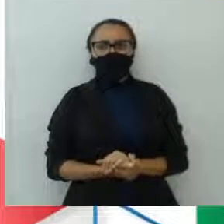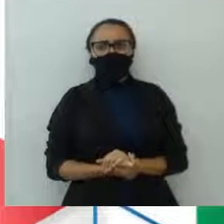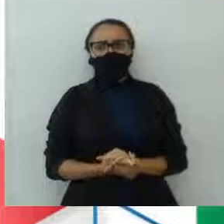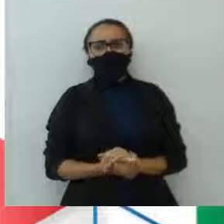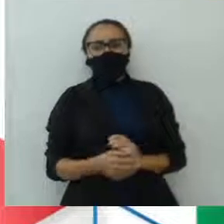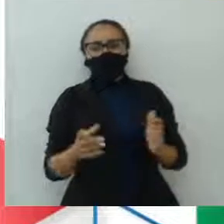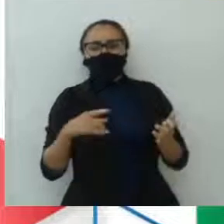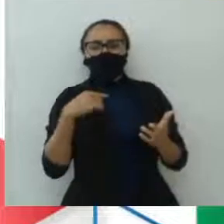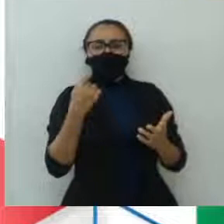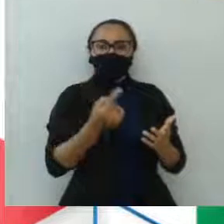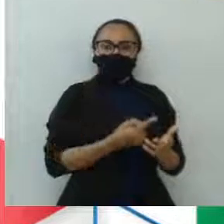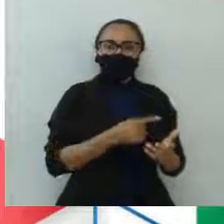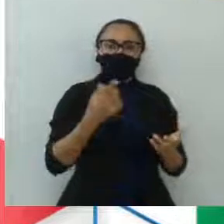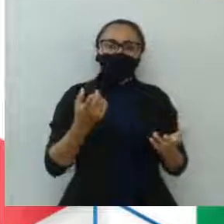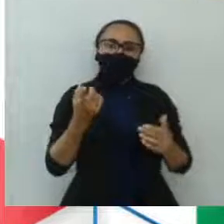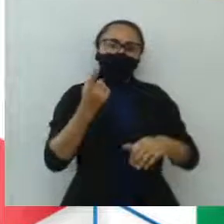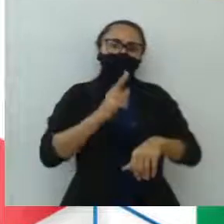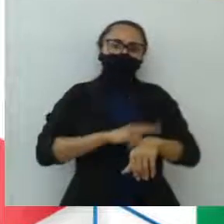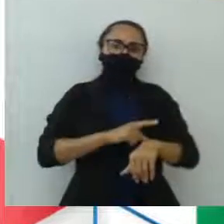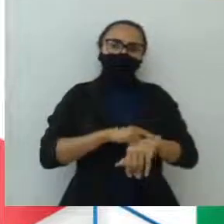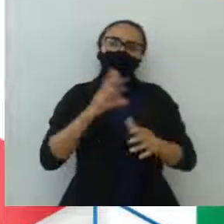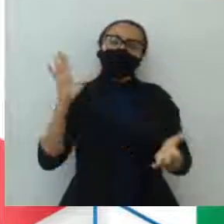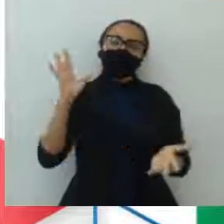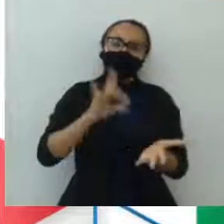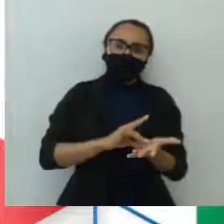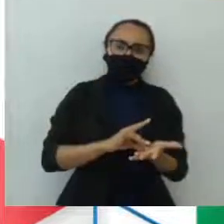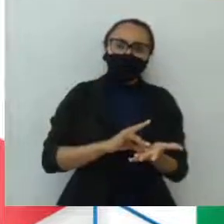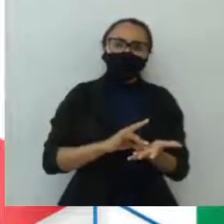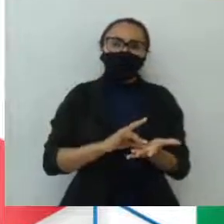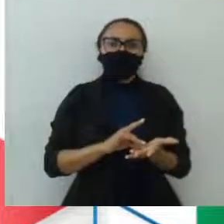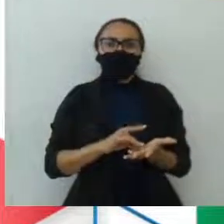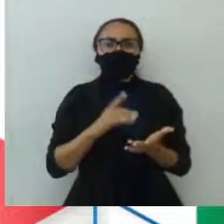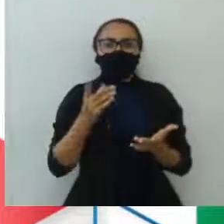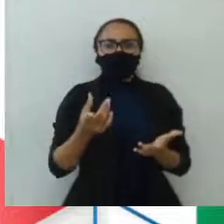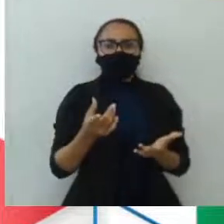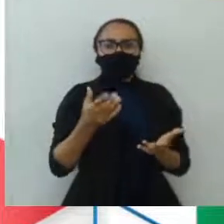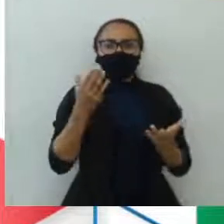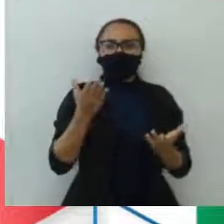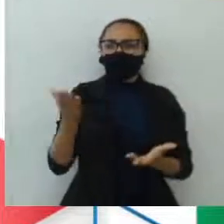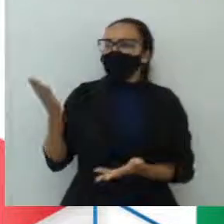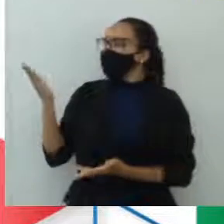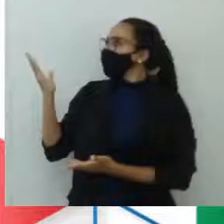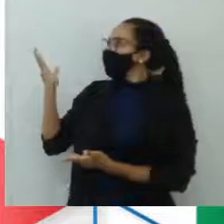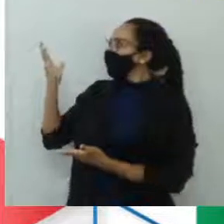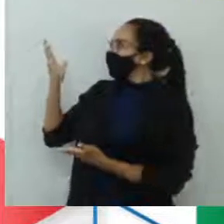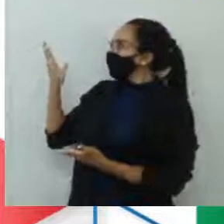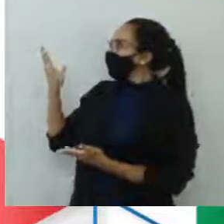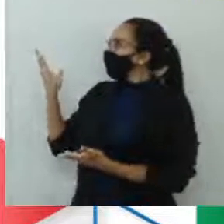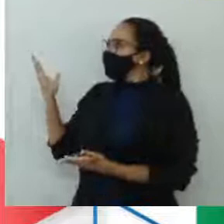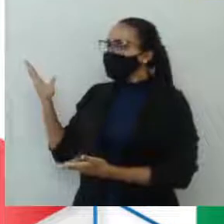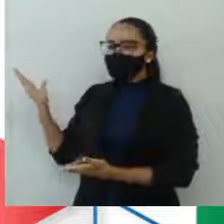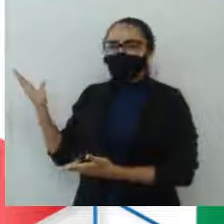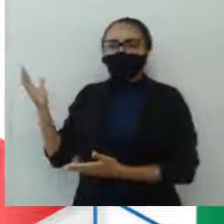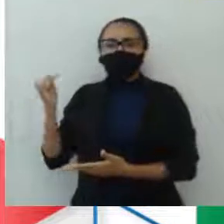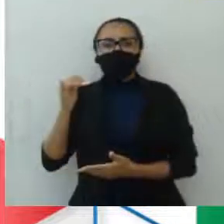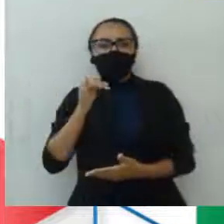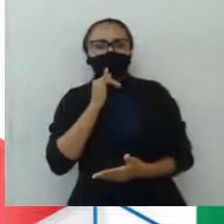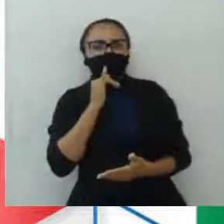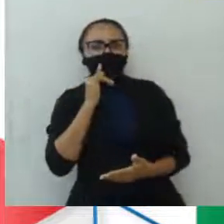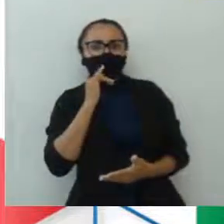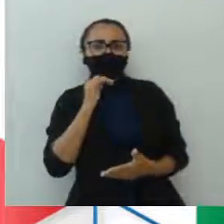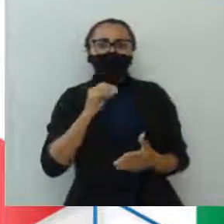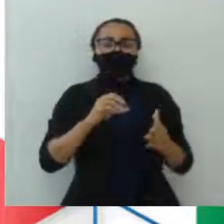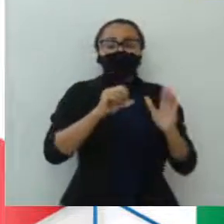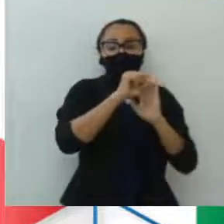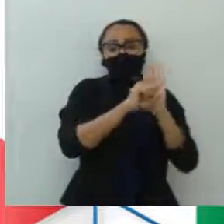quando a gente coloca para o tempo real. Então, o slide está mostrando para vocês um exemplo de uma escrita no século XX,